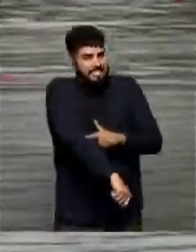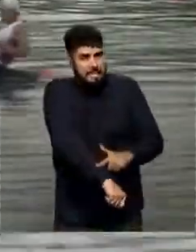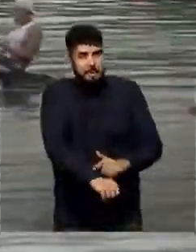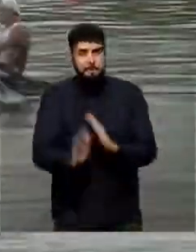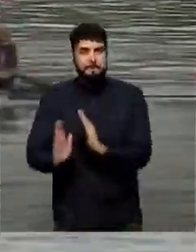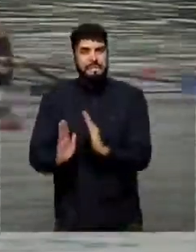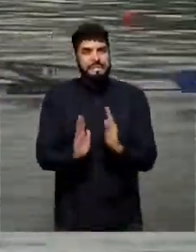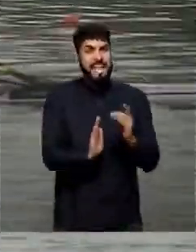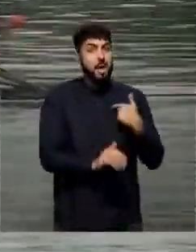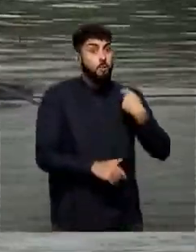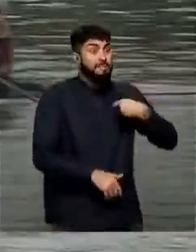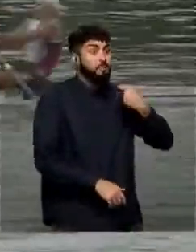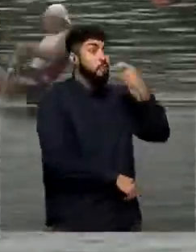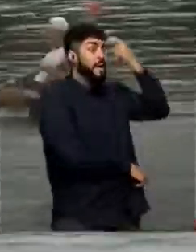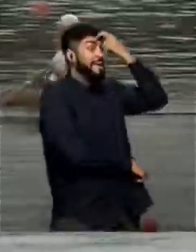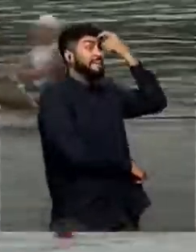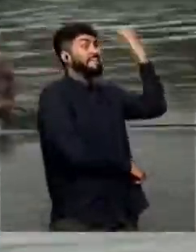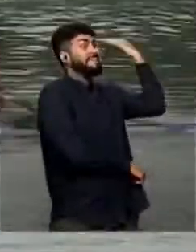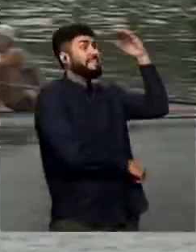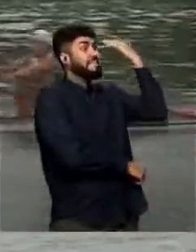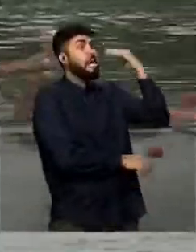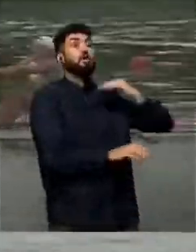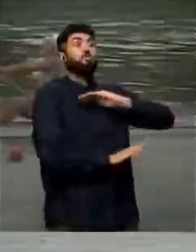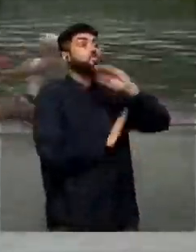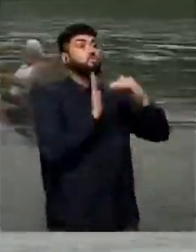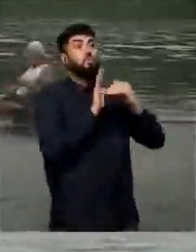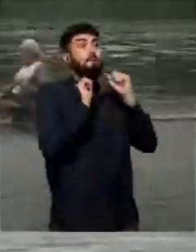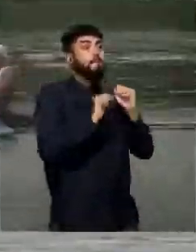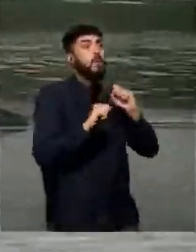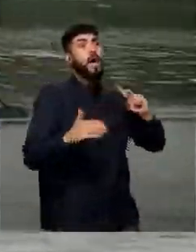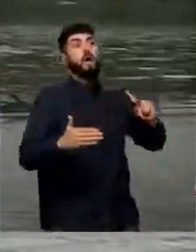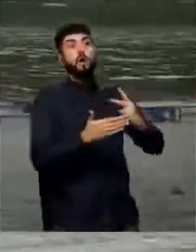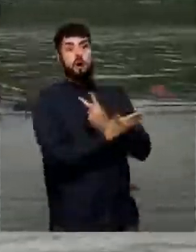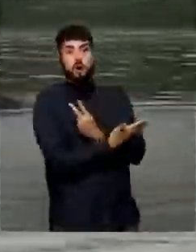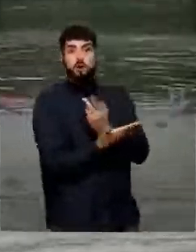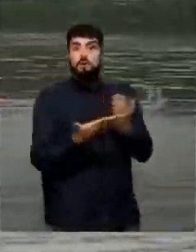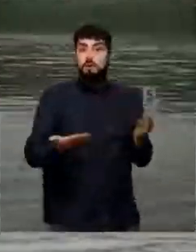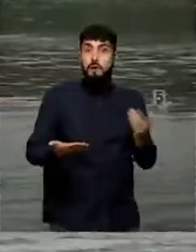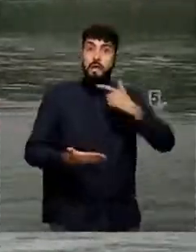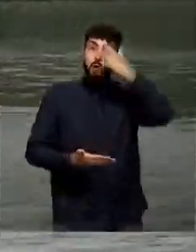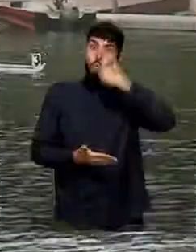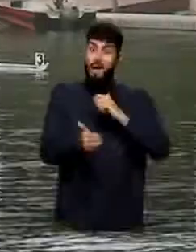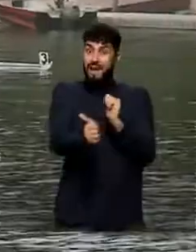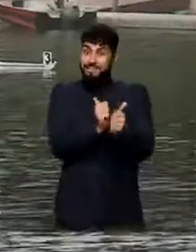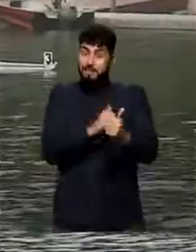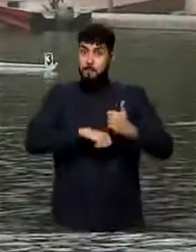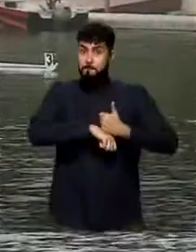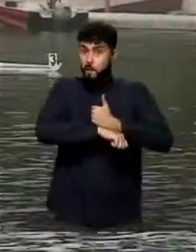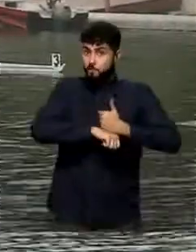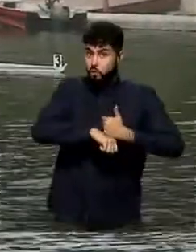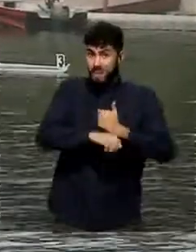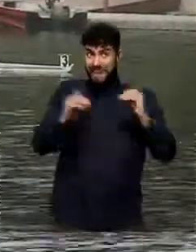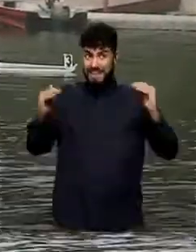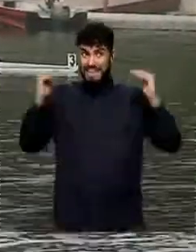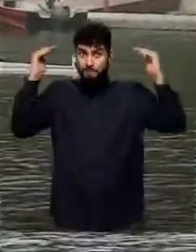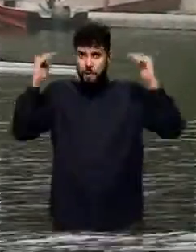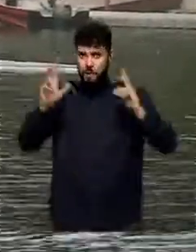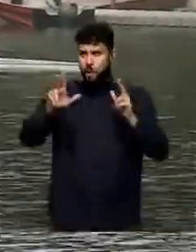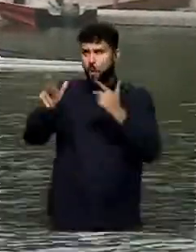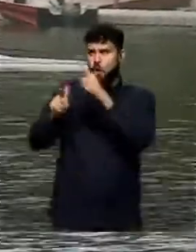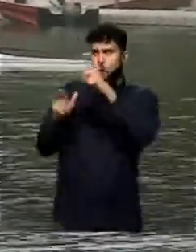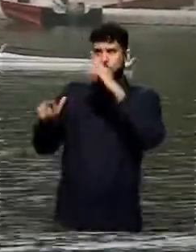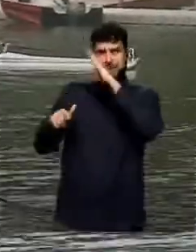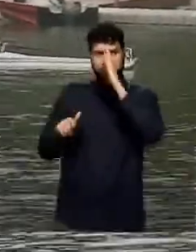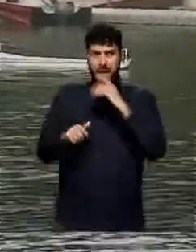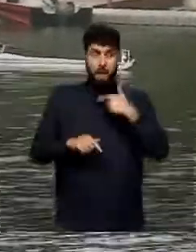eu tenho que ter a ciência que é tudo pode acontecer e eu como um atleta de alto nível assim como muitos aí pelo